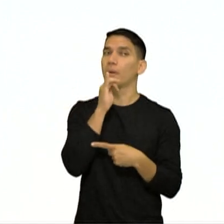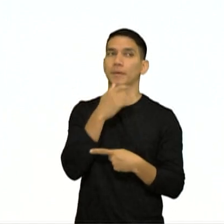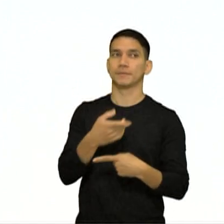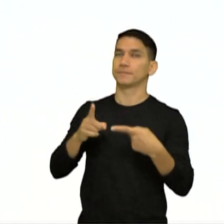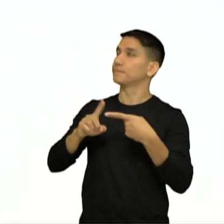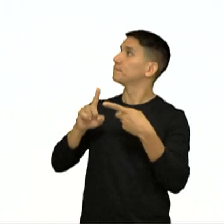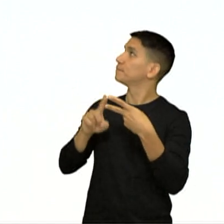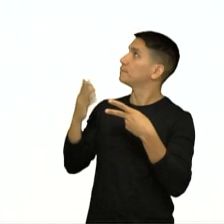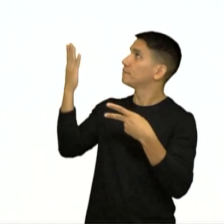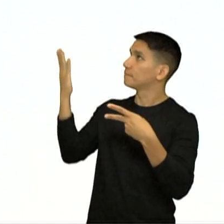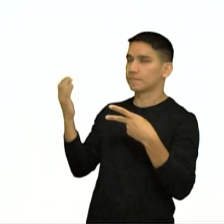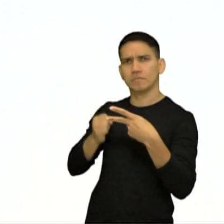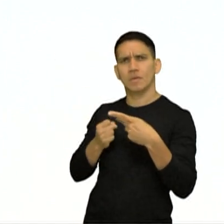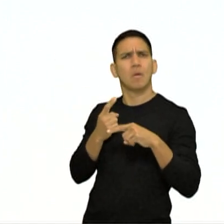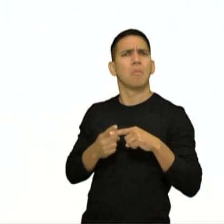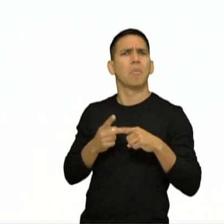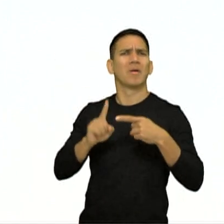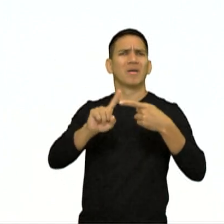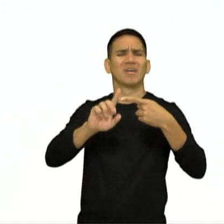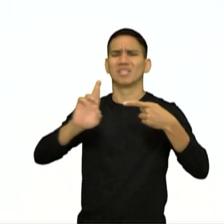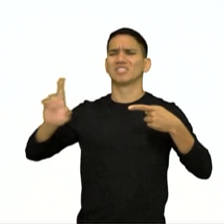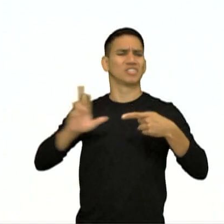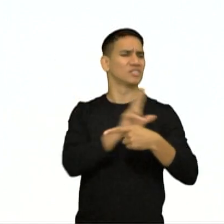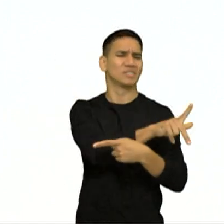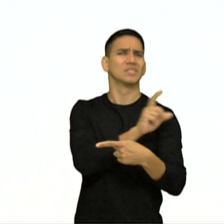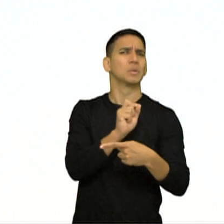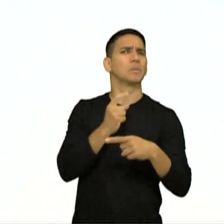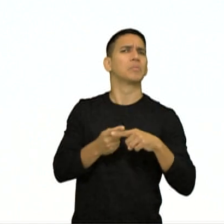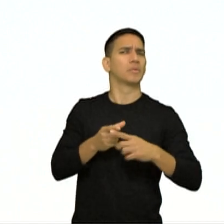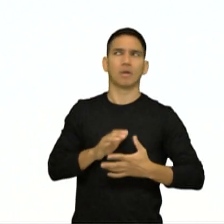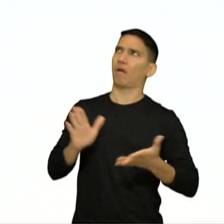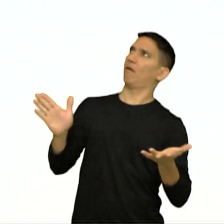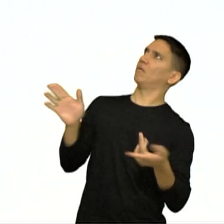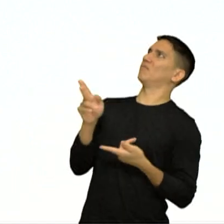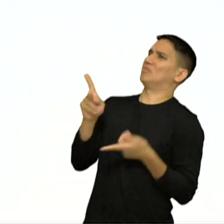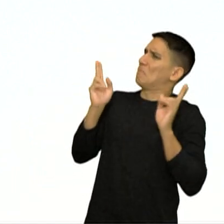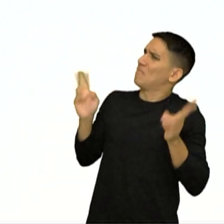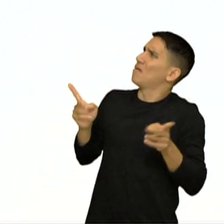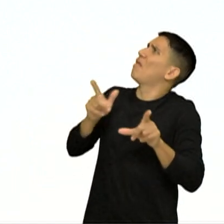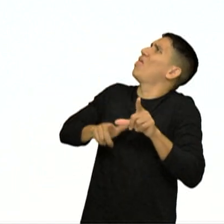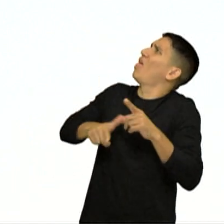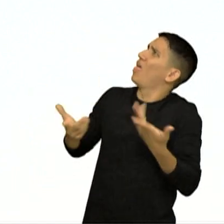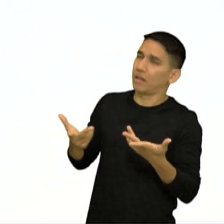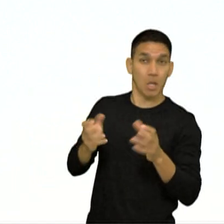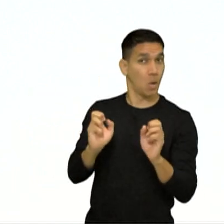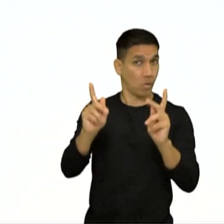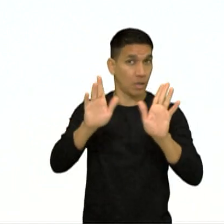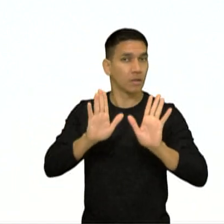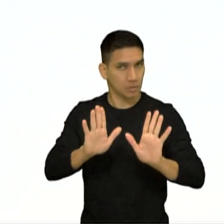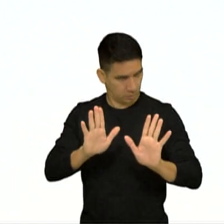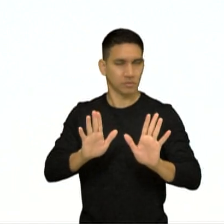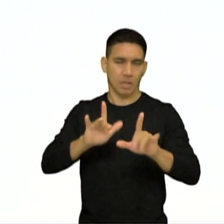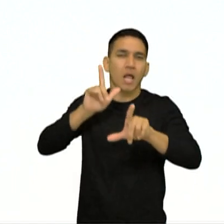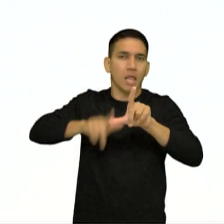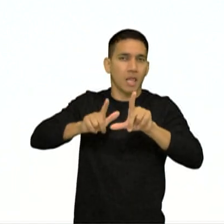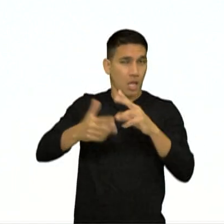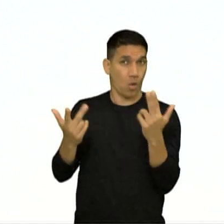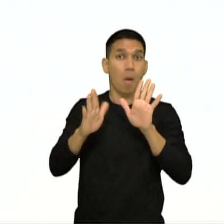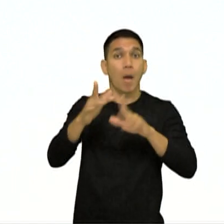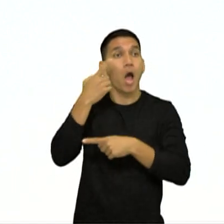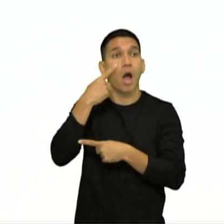ao quadrado b ao quadrado. O que eu tenho ali? Monômios semelhantes. xy e 1 meio de